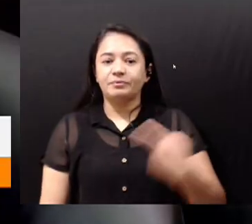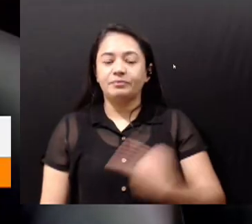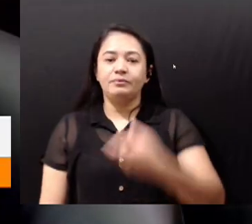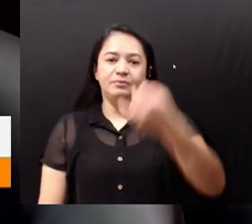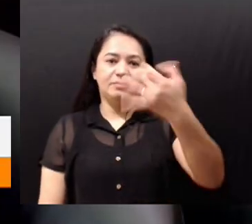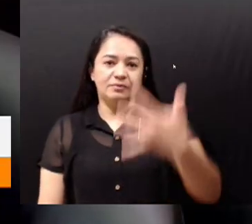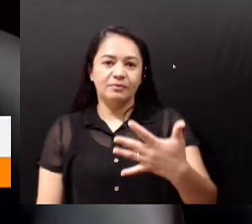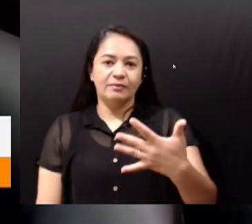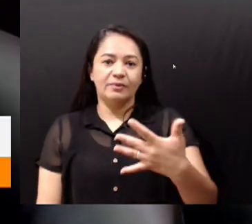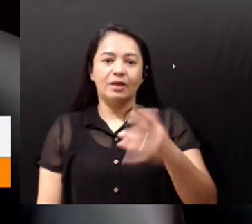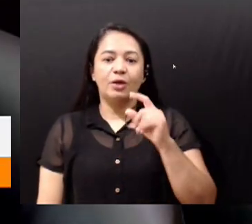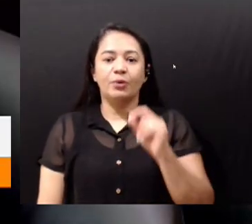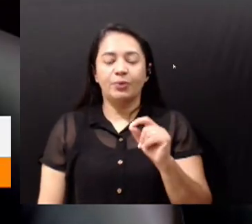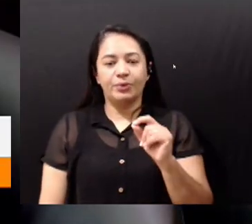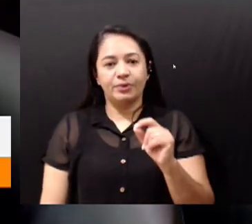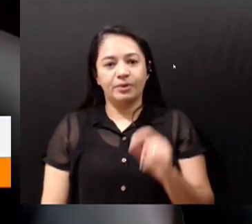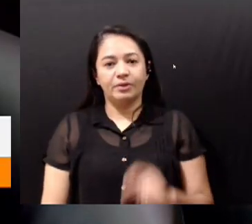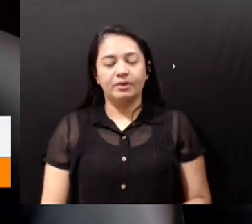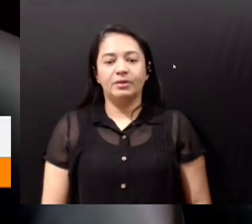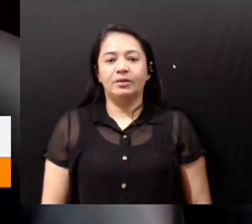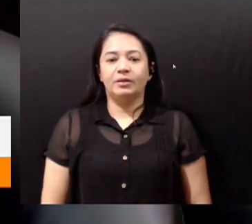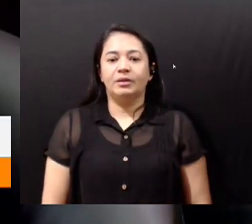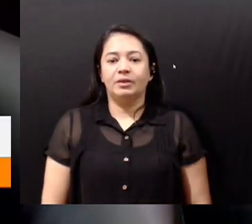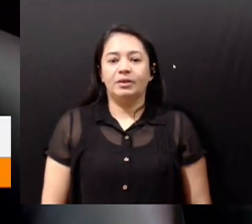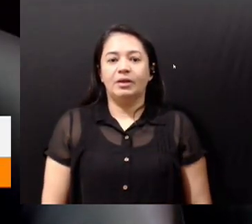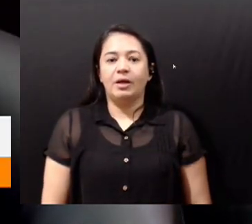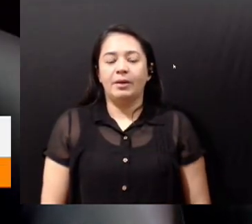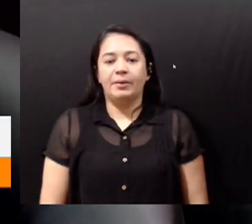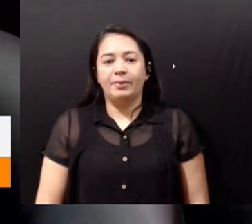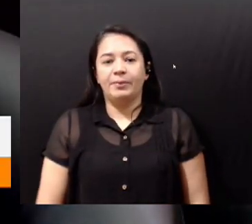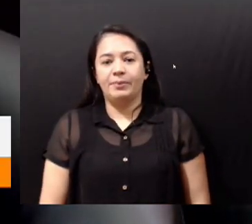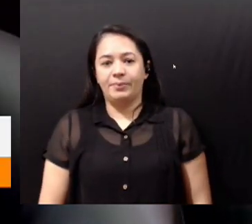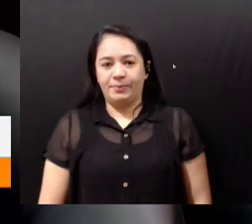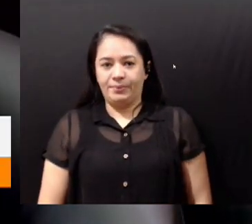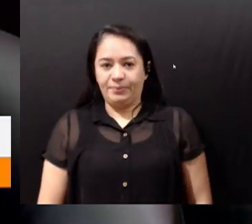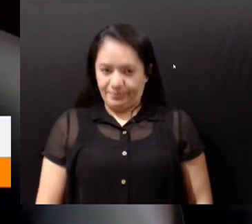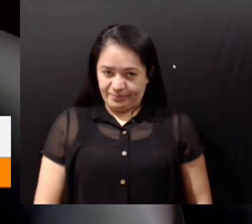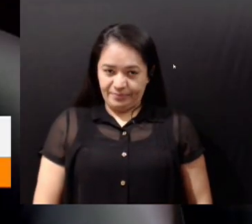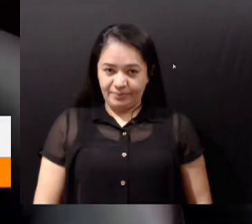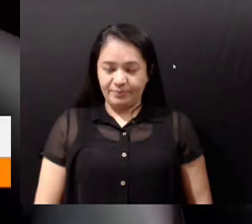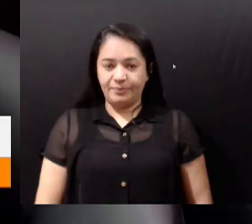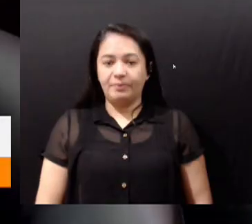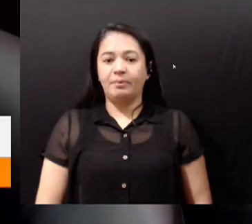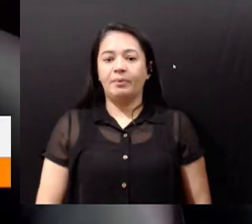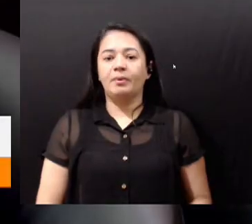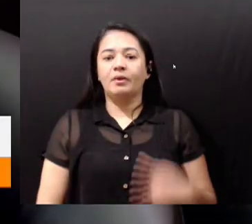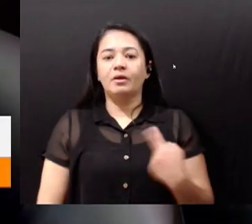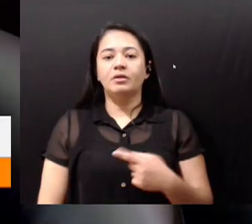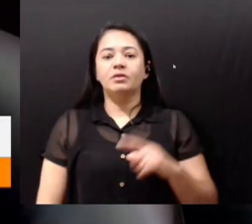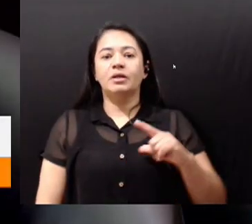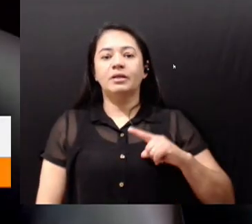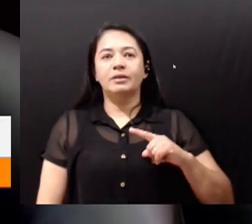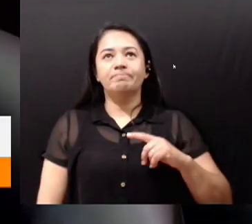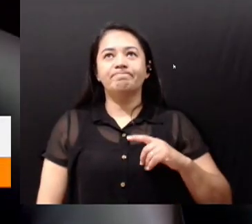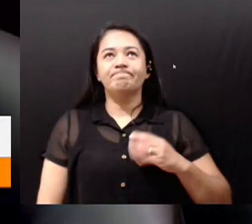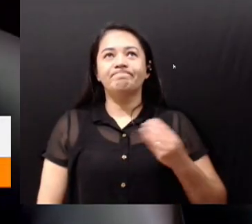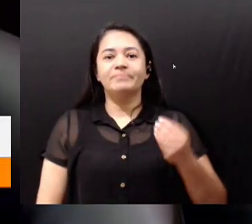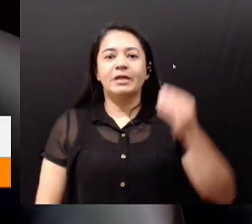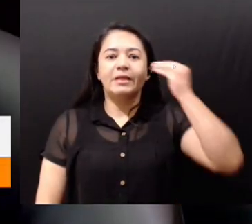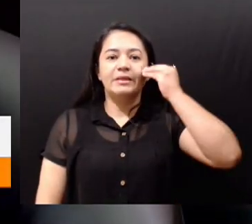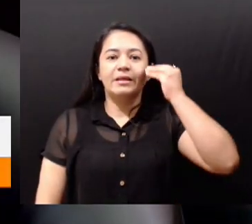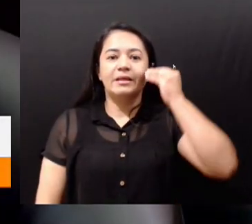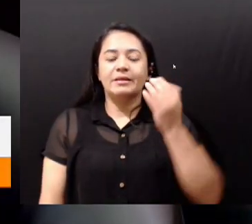consulta, né, porque tem esse prazer, é a gente tentar, de uma certa forma, tentar fazer esse equilíbrio. Só que, às vezes,